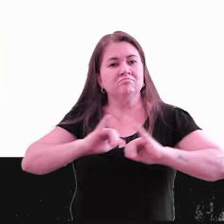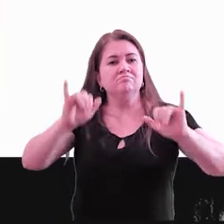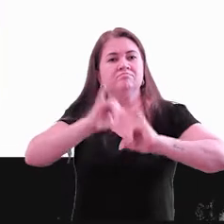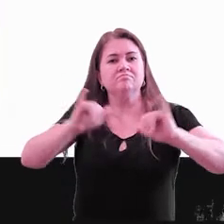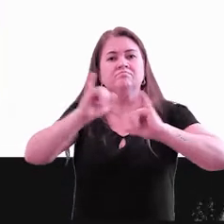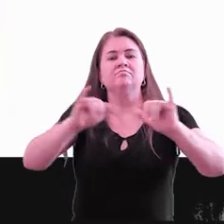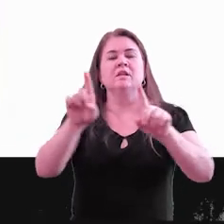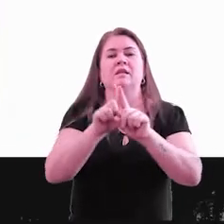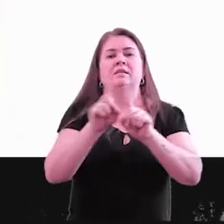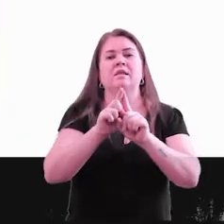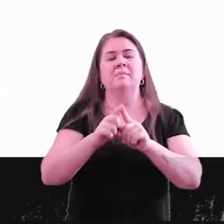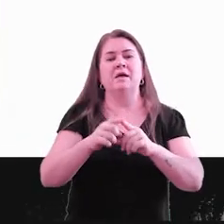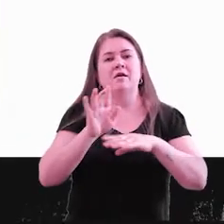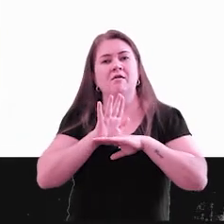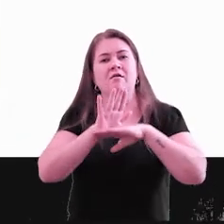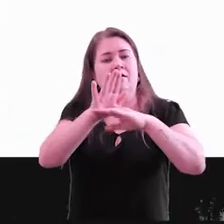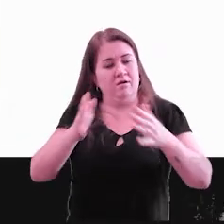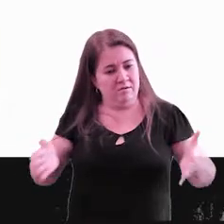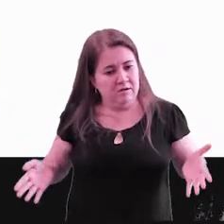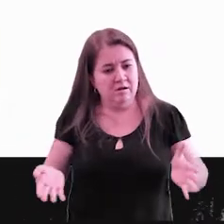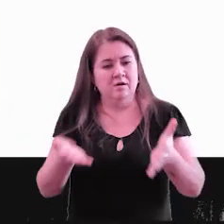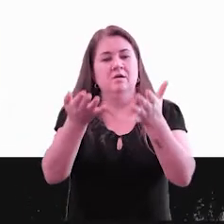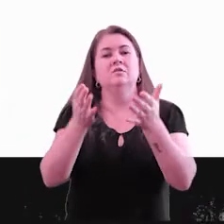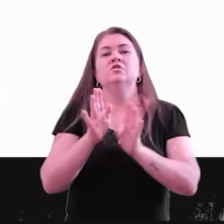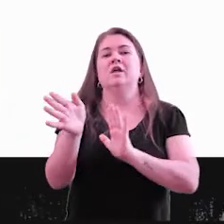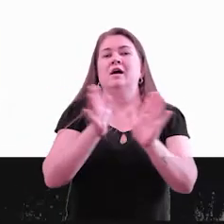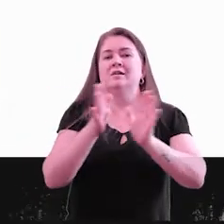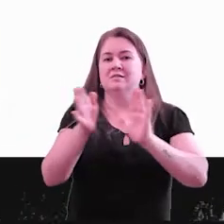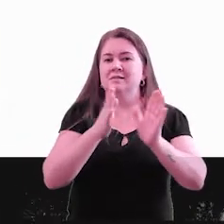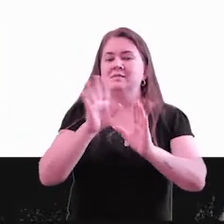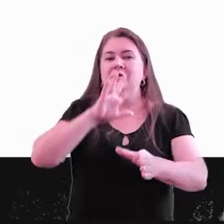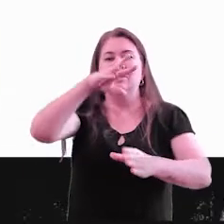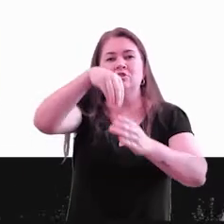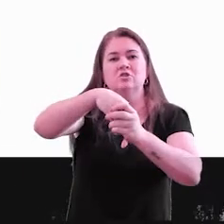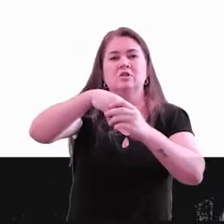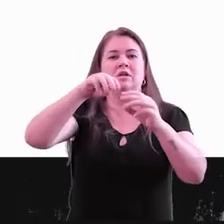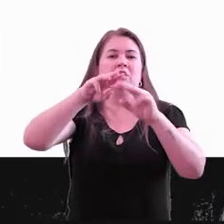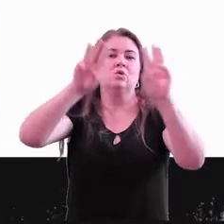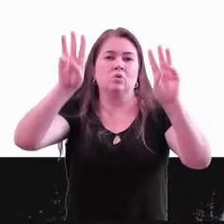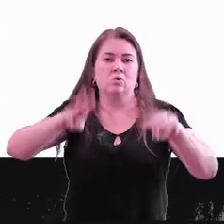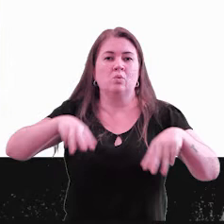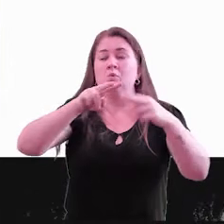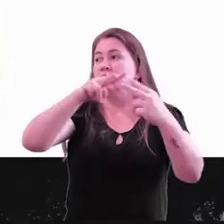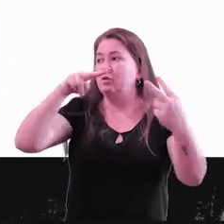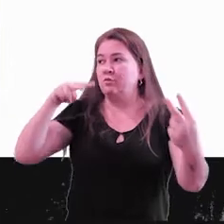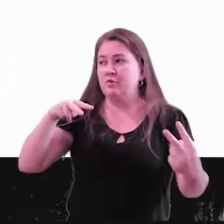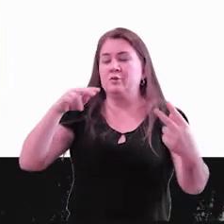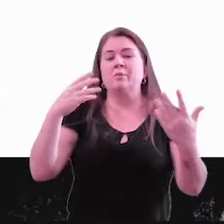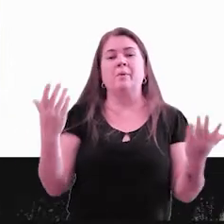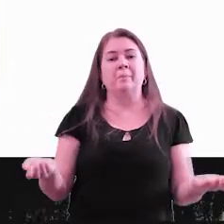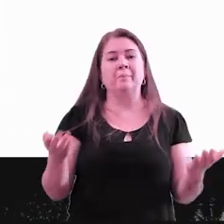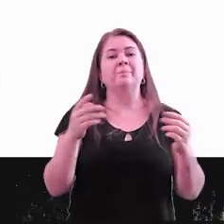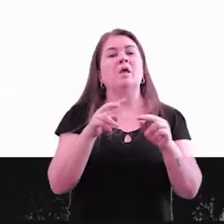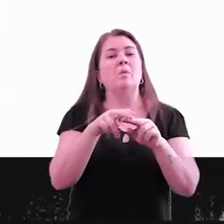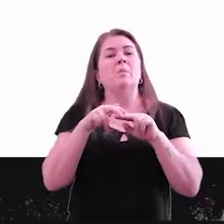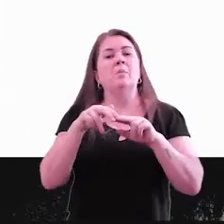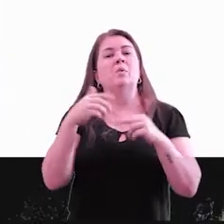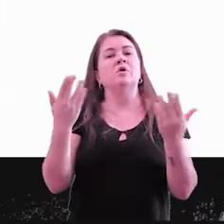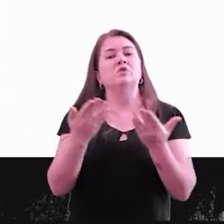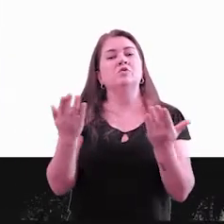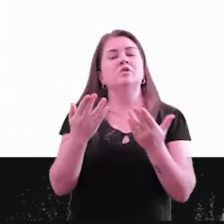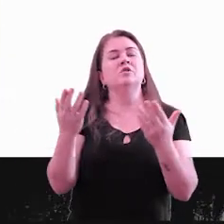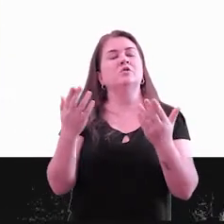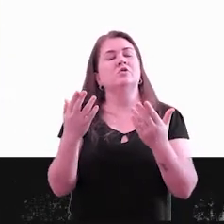virtuais? Eu coloco essa reflexão para a gente pensar e debater depois que a gente